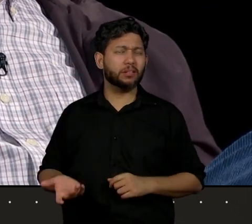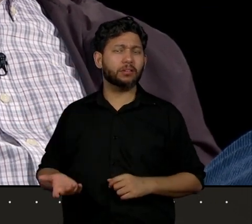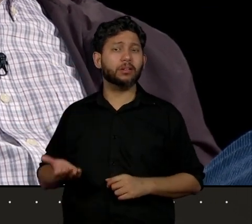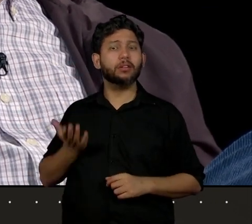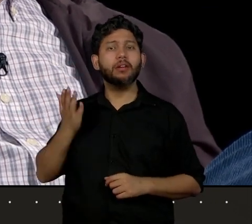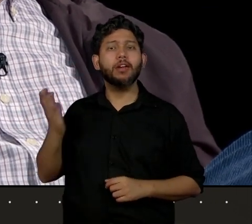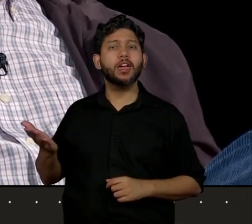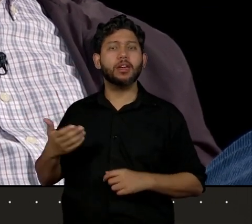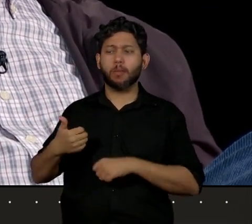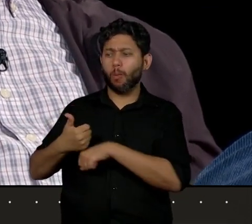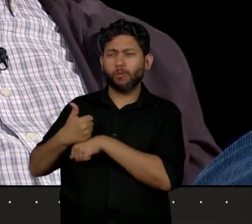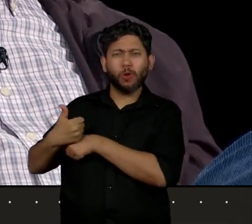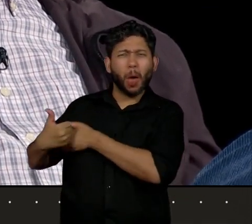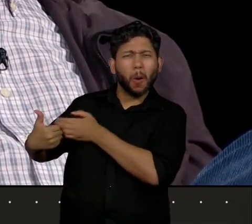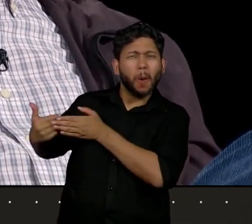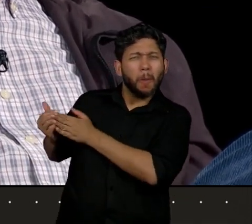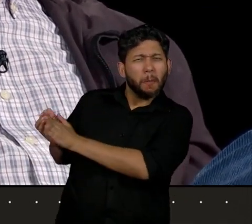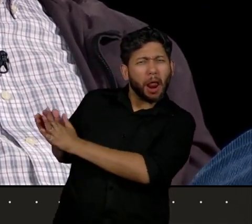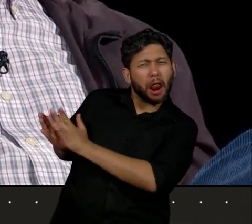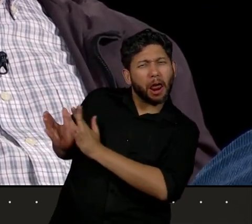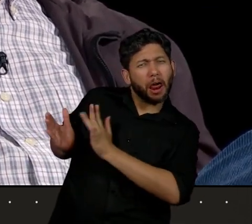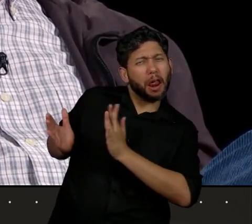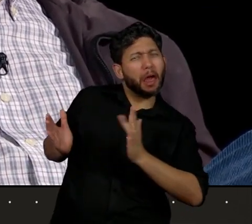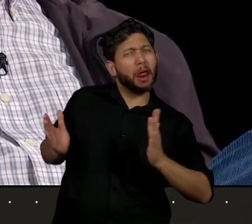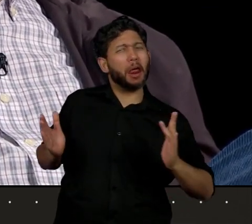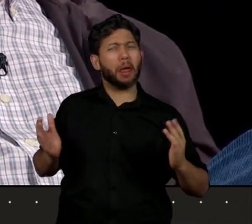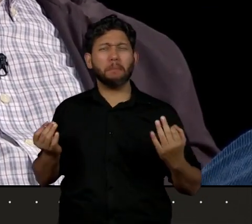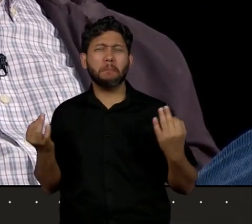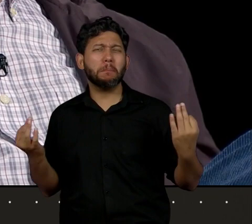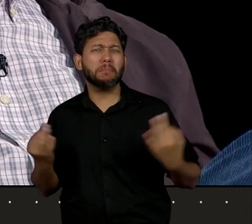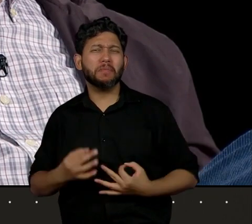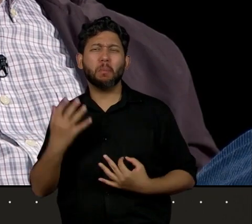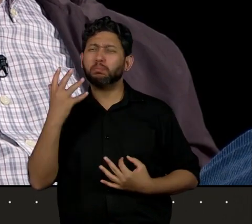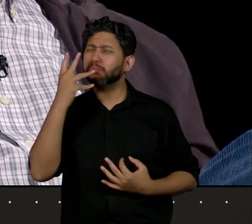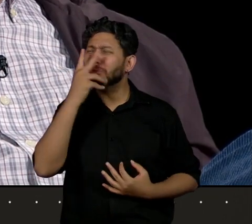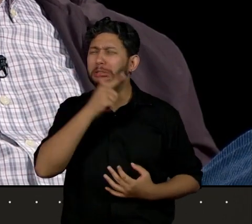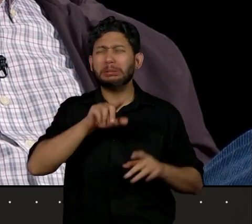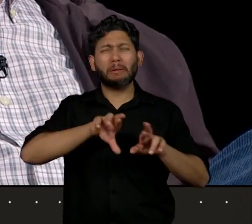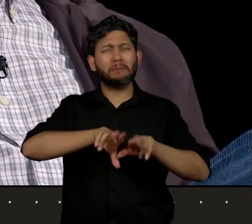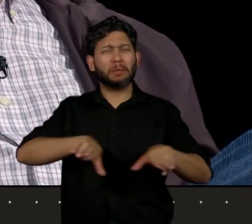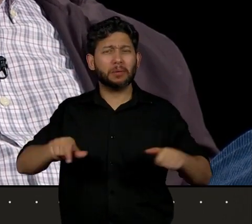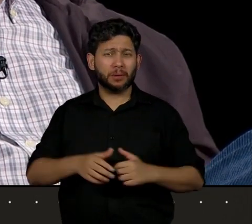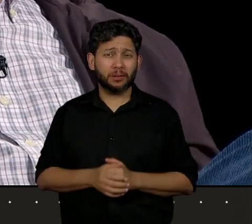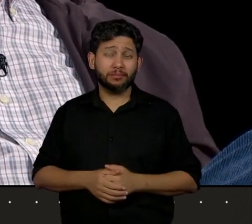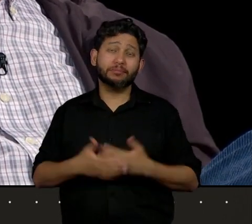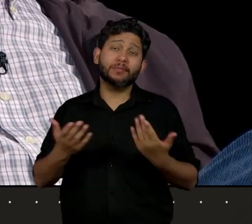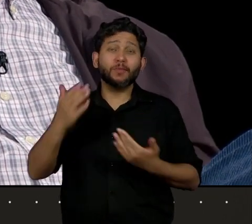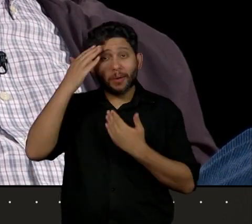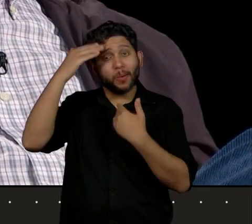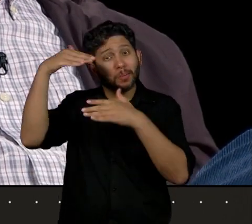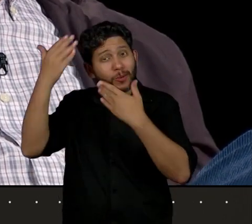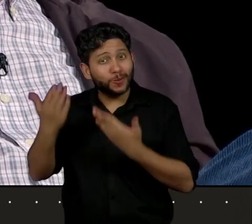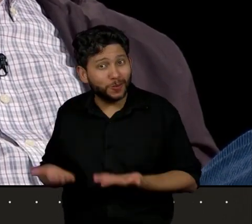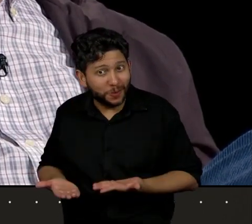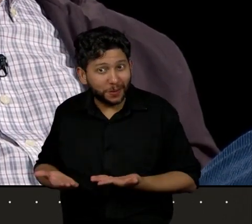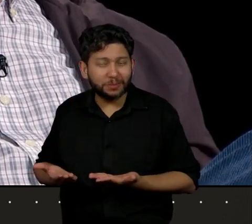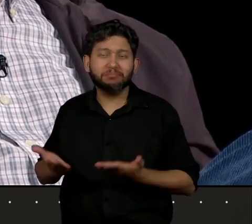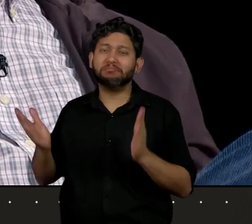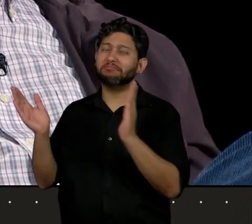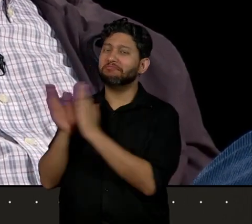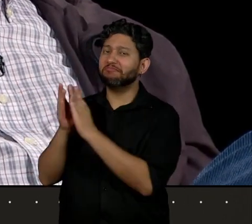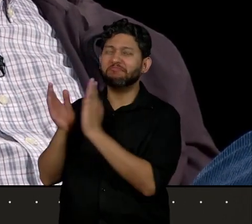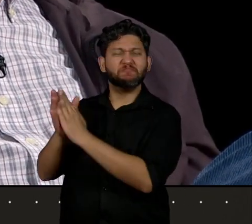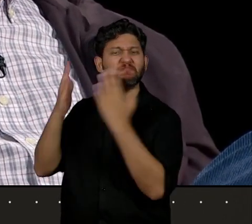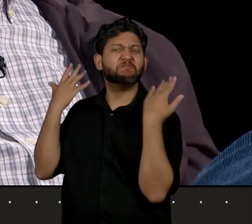tão vasta, e é esse ator que está aí no seu esplendor sendo homenageado pelo Persona. Mais que merecido, meu amigo.